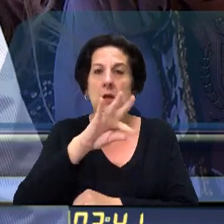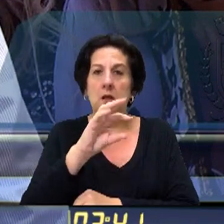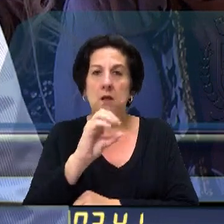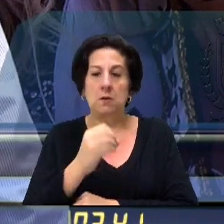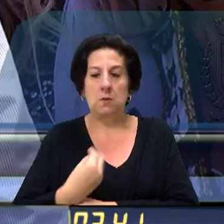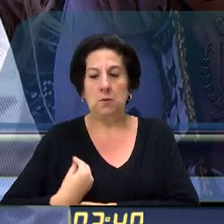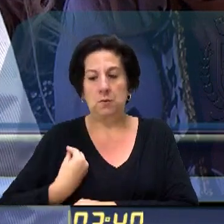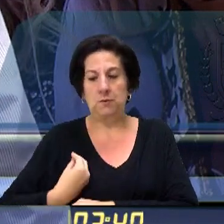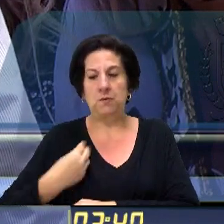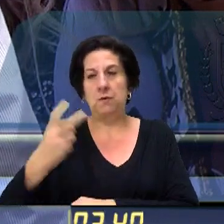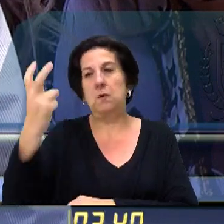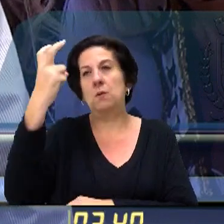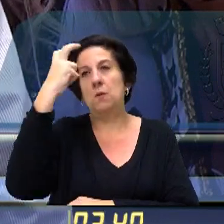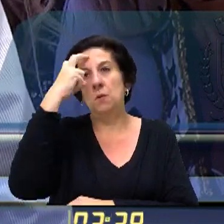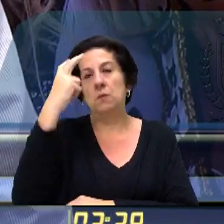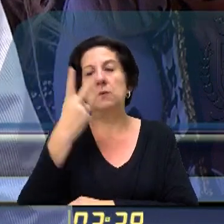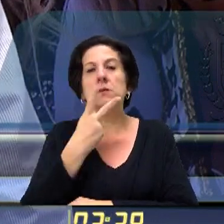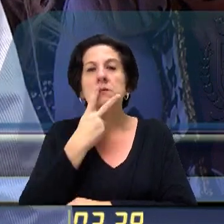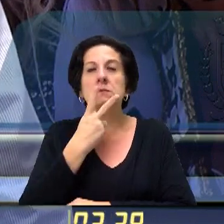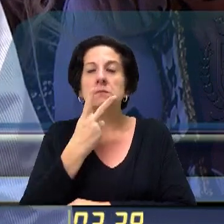da Cultura de Santa Cruz.